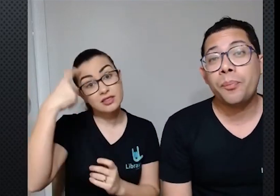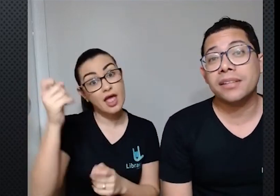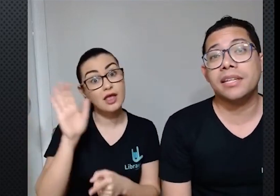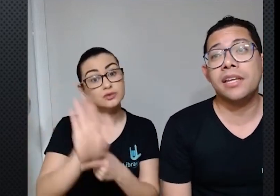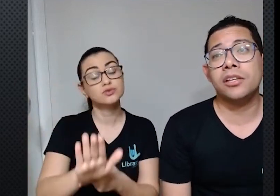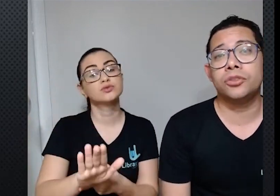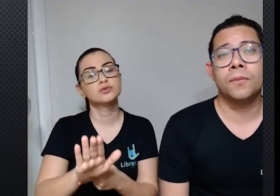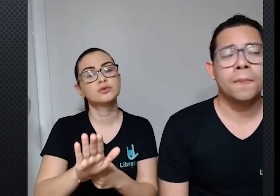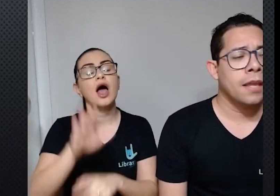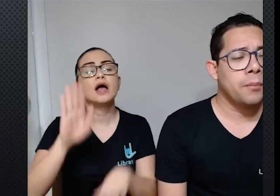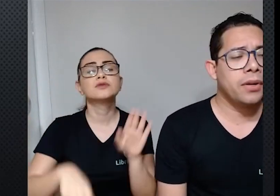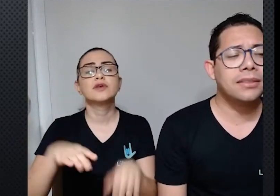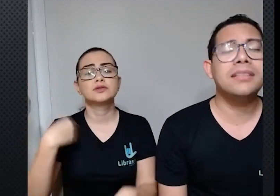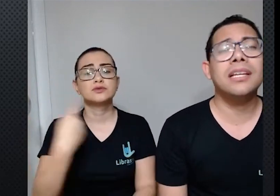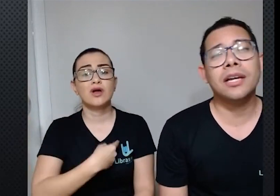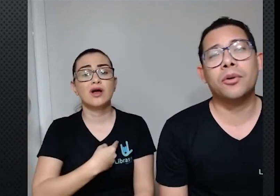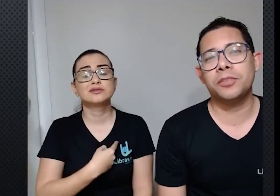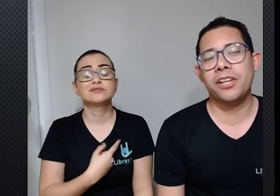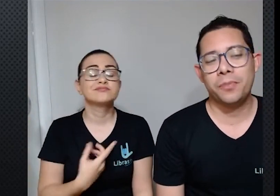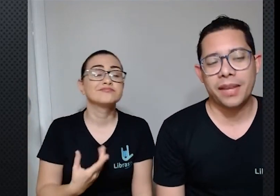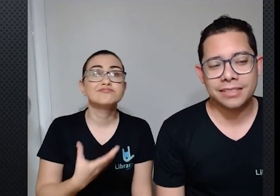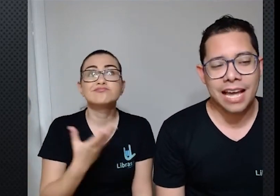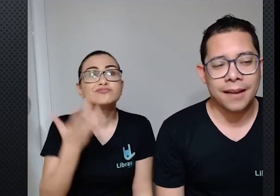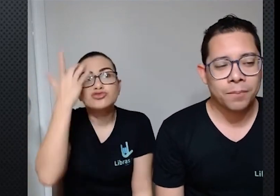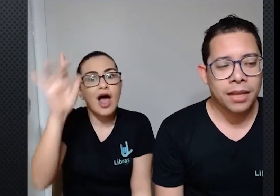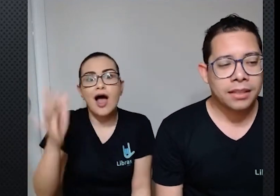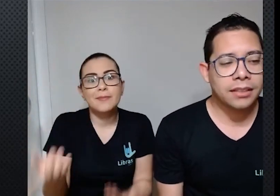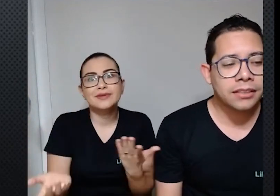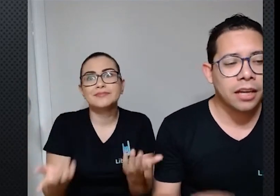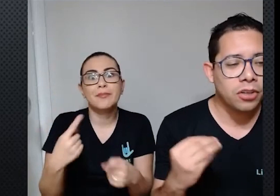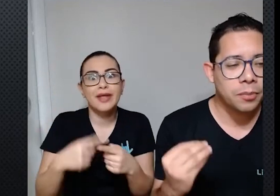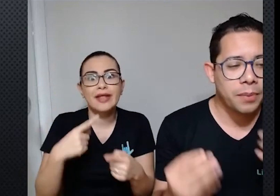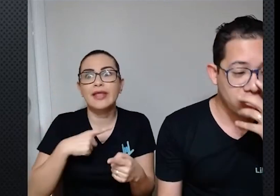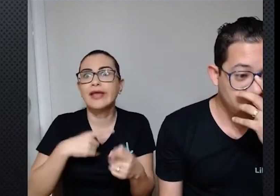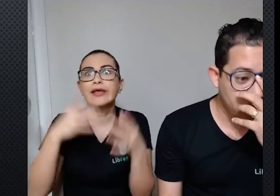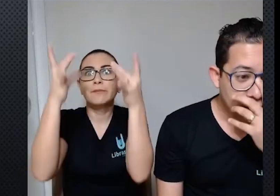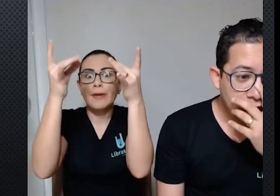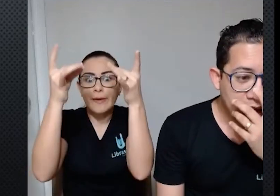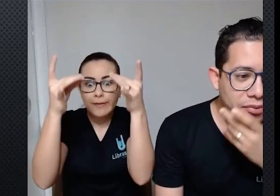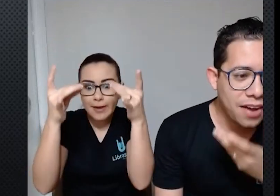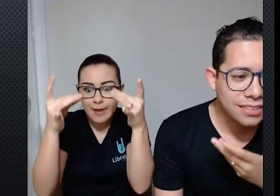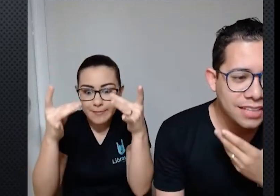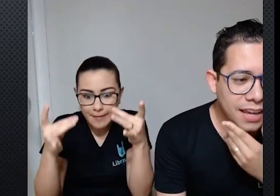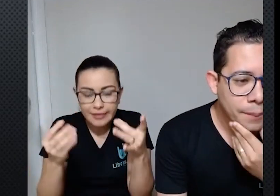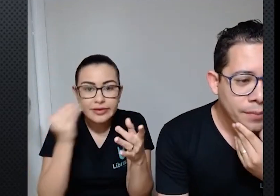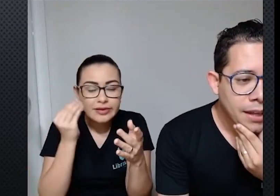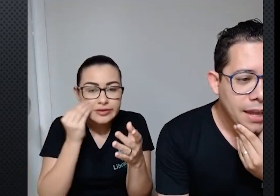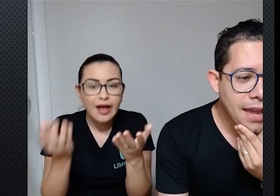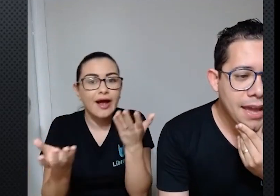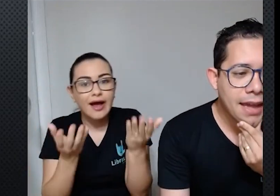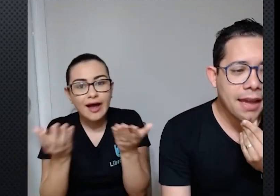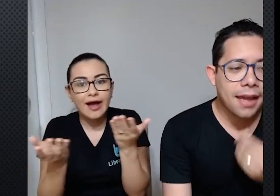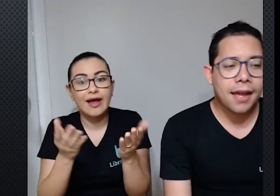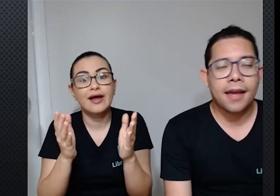gente não pensa nisso, porque tem tanta coisa pra gente pensar, tem tanta coisa pra gente fazer,